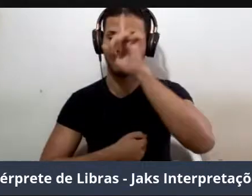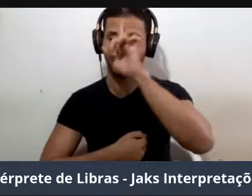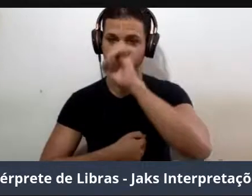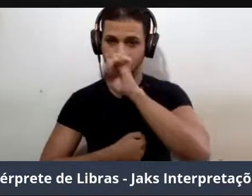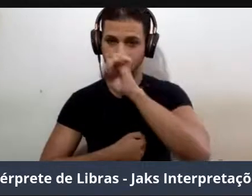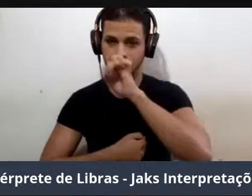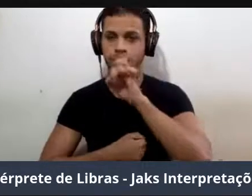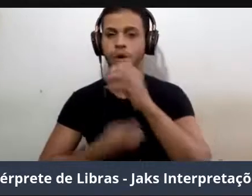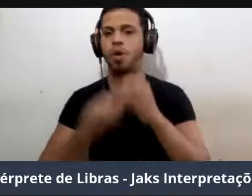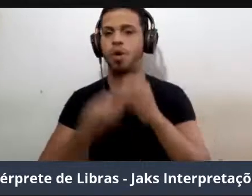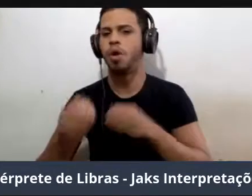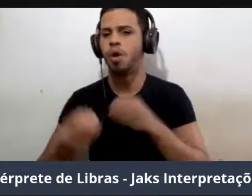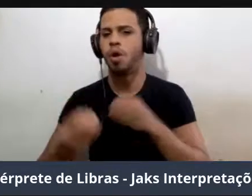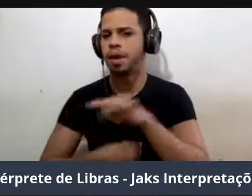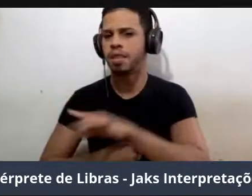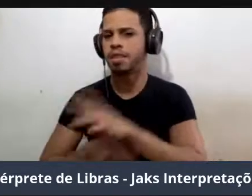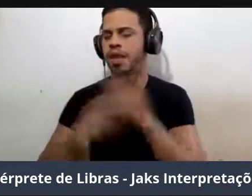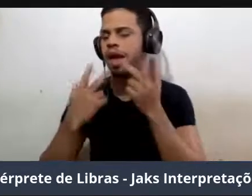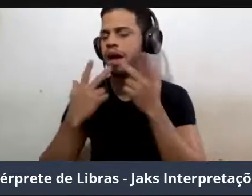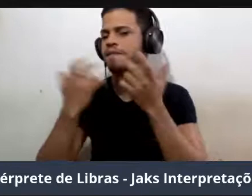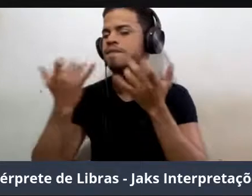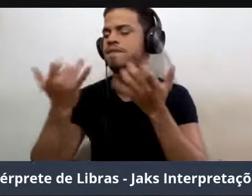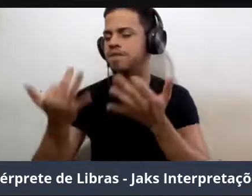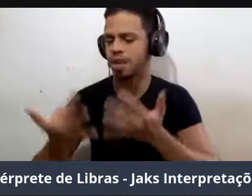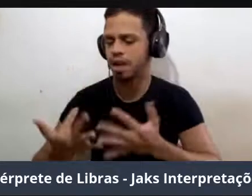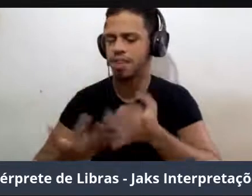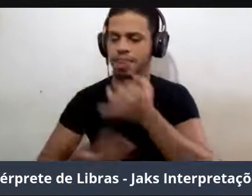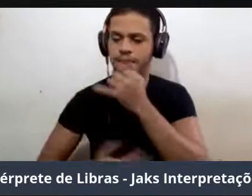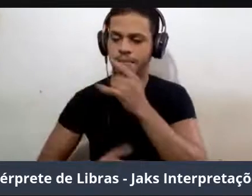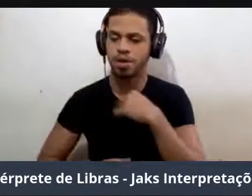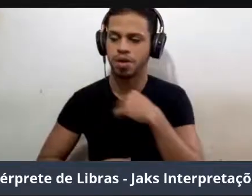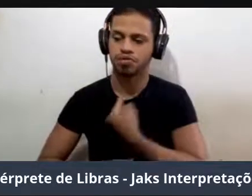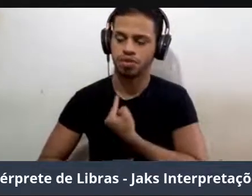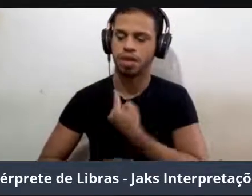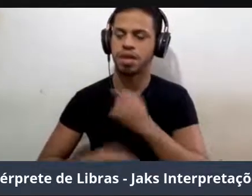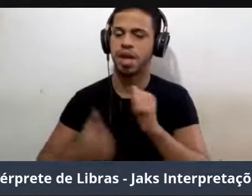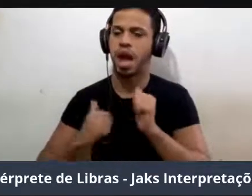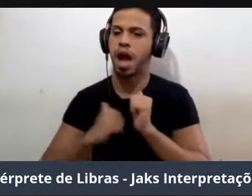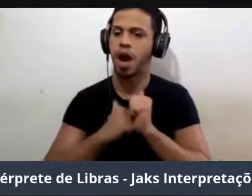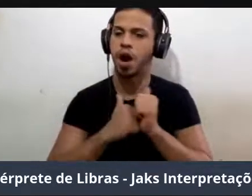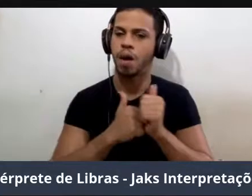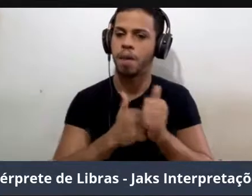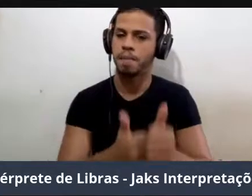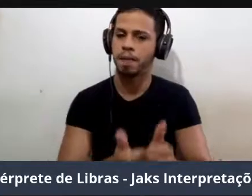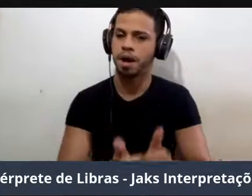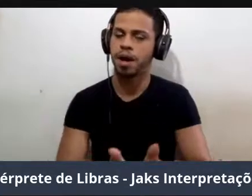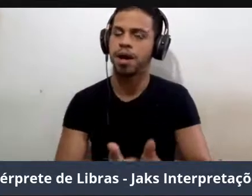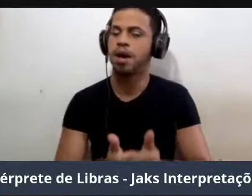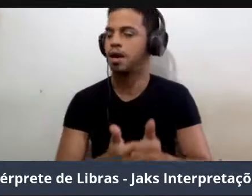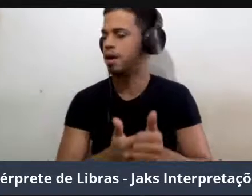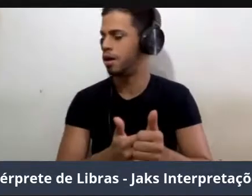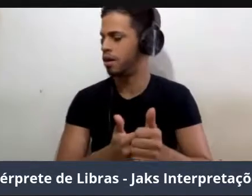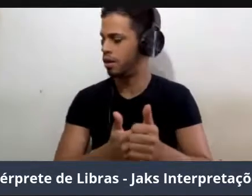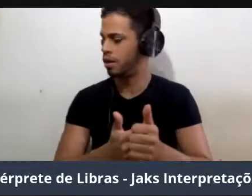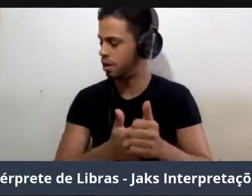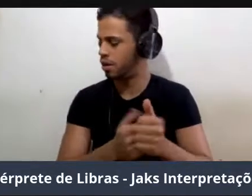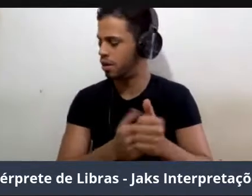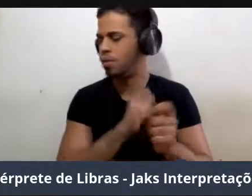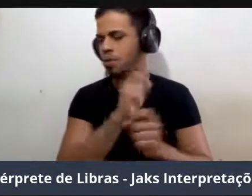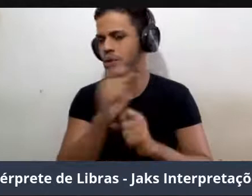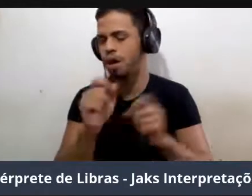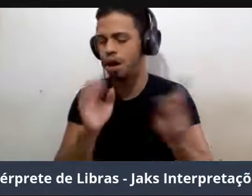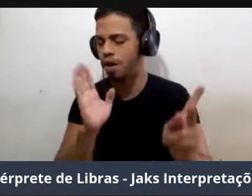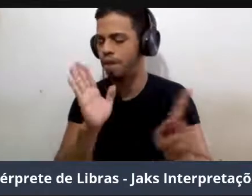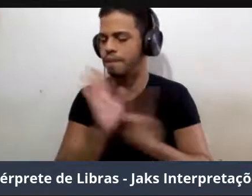falou, a gente acompanha a grávida os 9 meses. Aí,